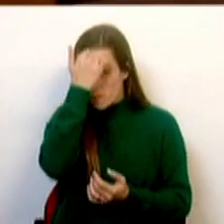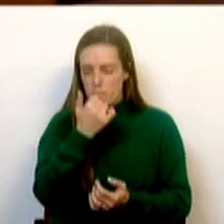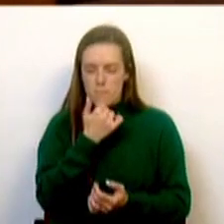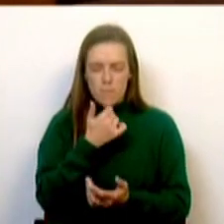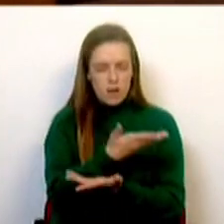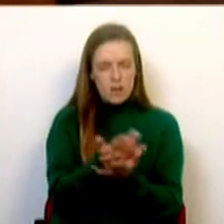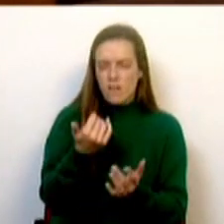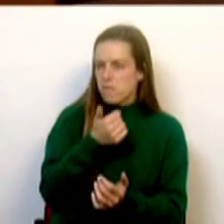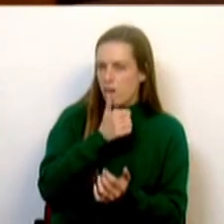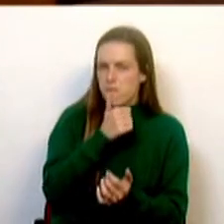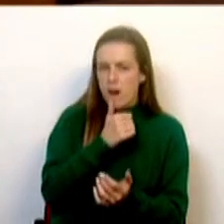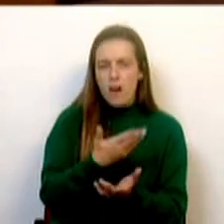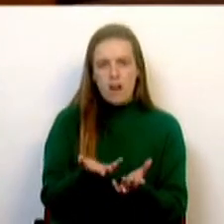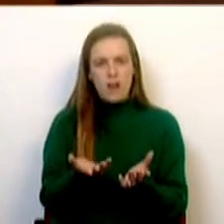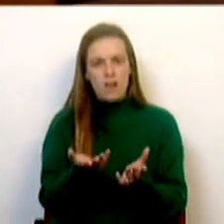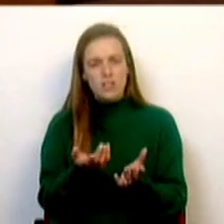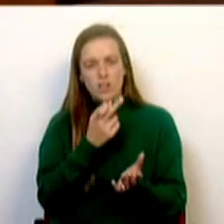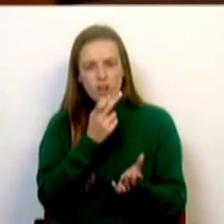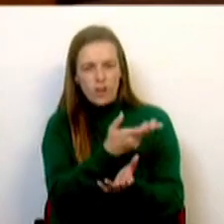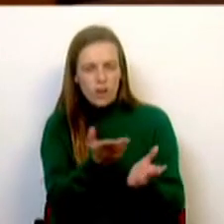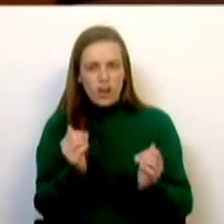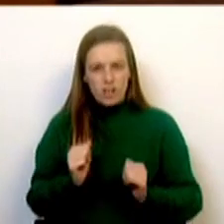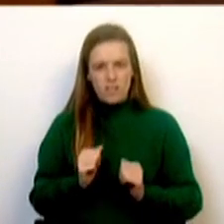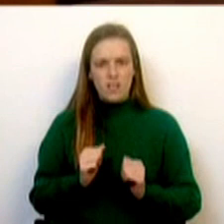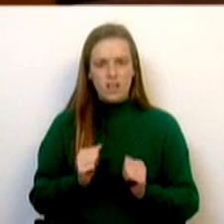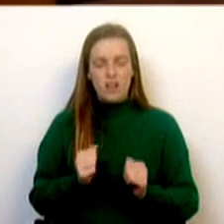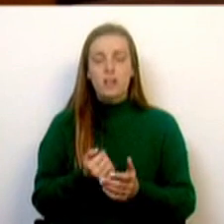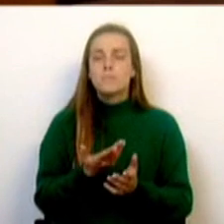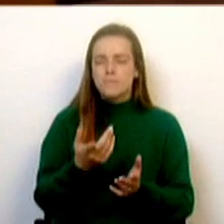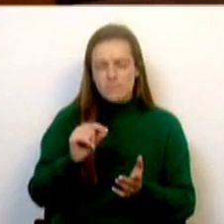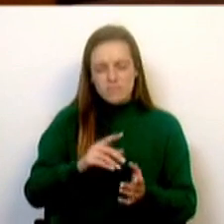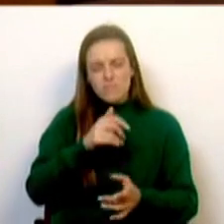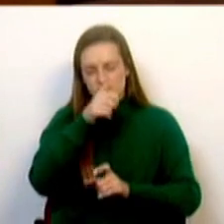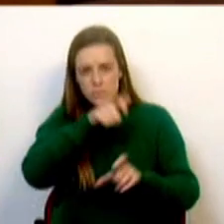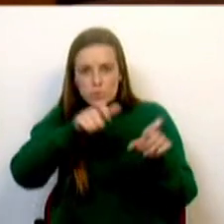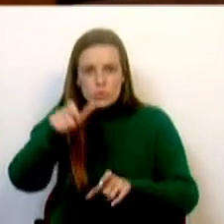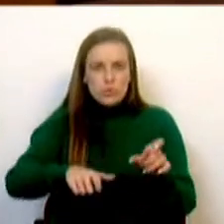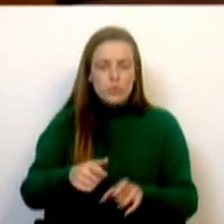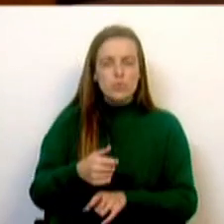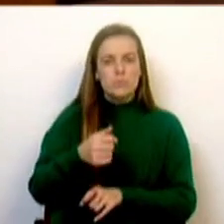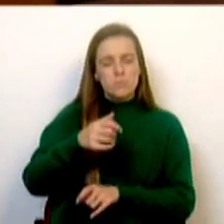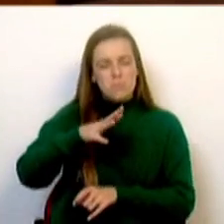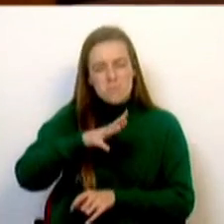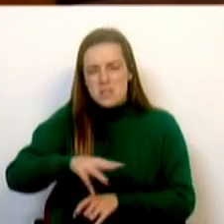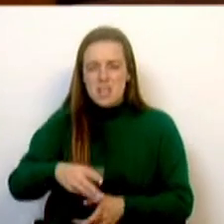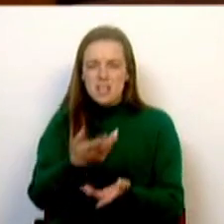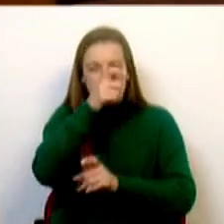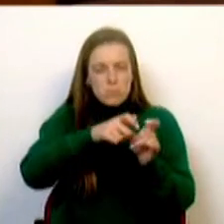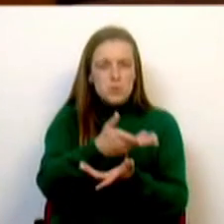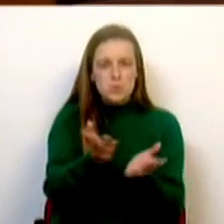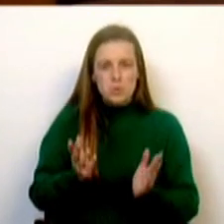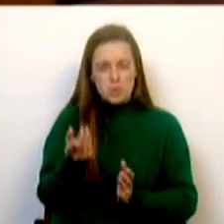violência extrema contra civis indefesos, matando indiscriminadamente mais de 1 milhão de israelitas, muitas mulheres